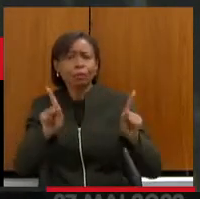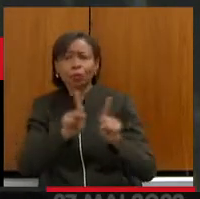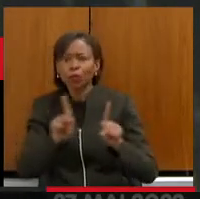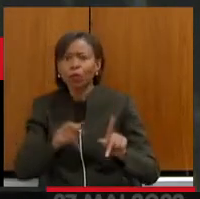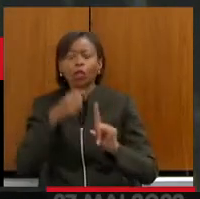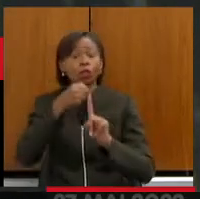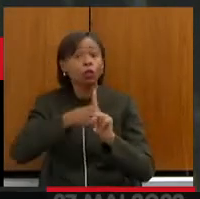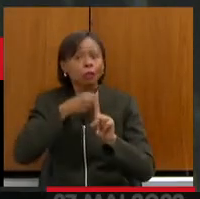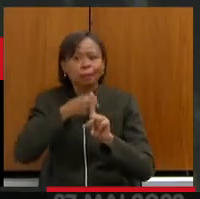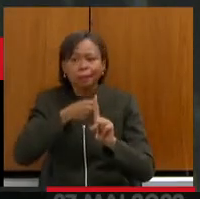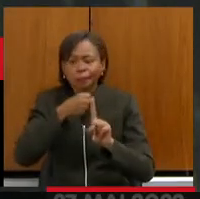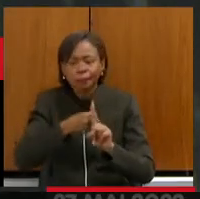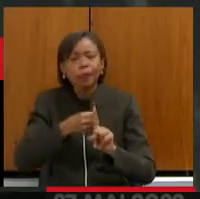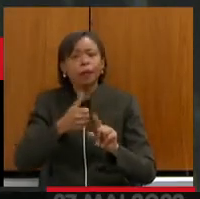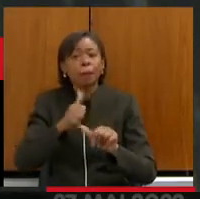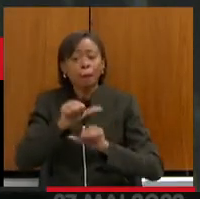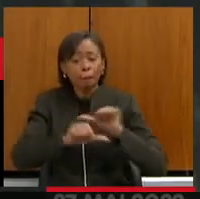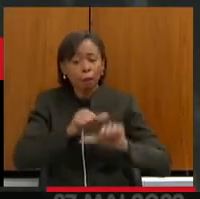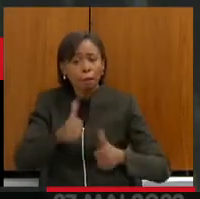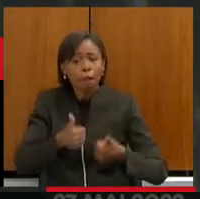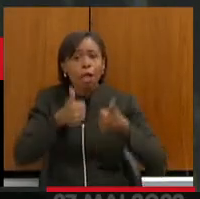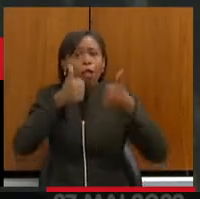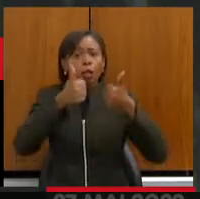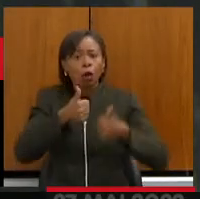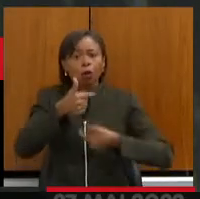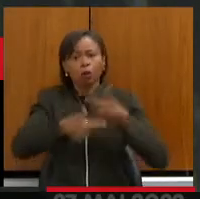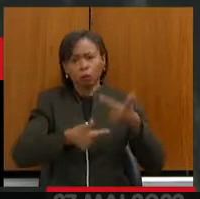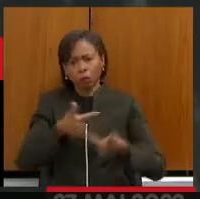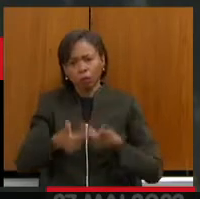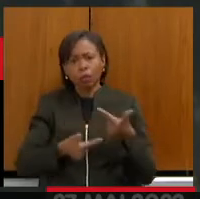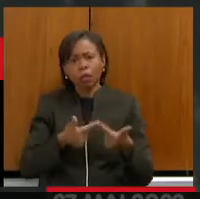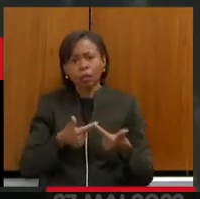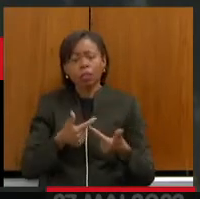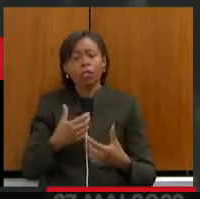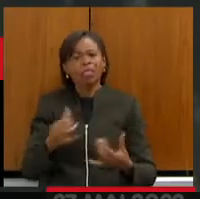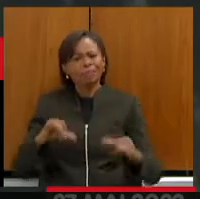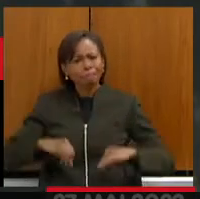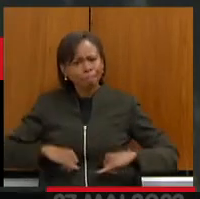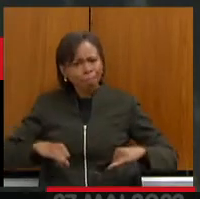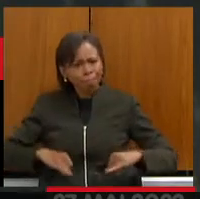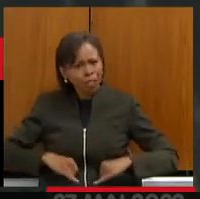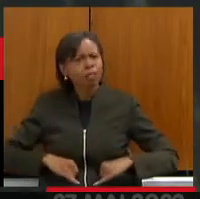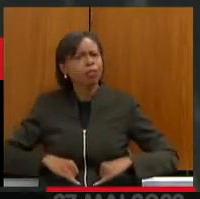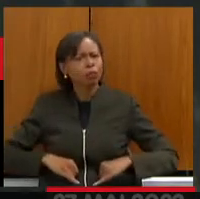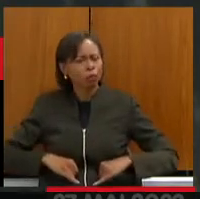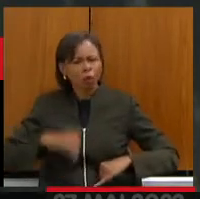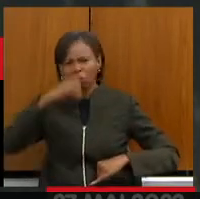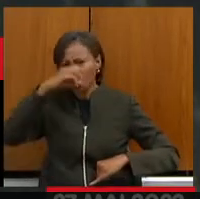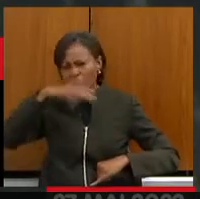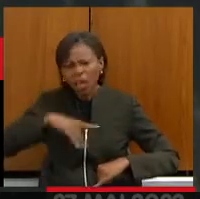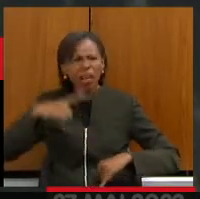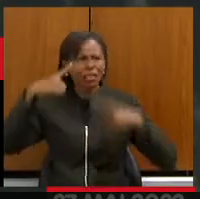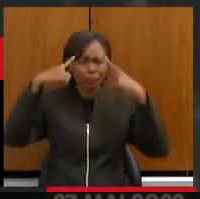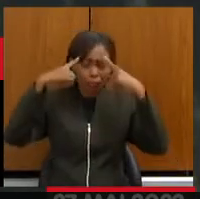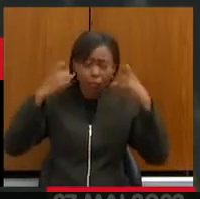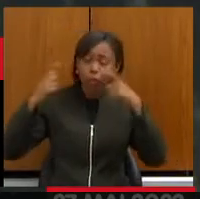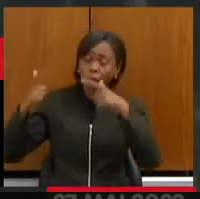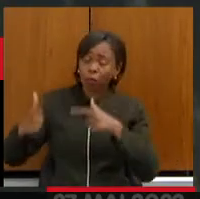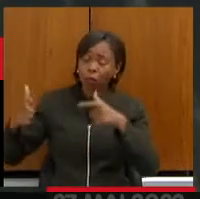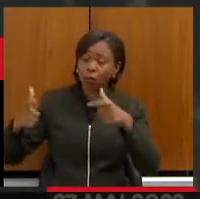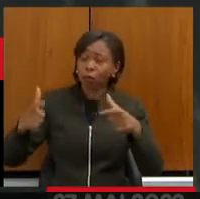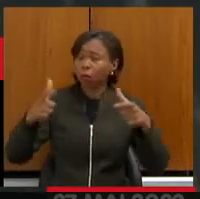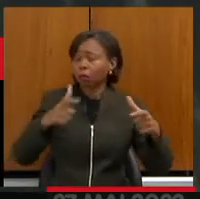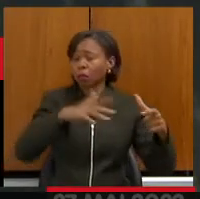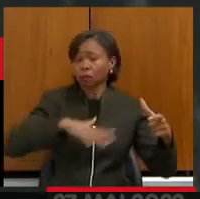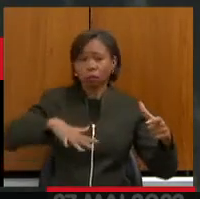lutam pelas suas melhores condições de trabalho nós sofremos violências dentro de todos os espaços em que nós estamos